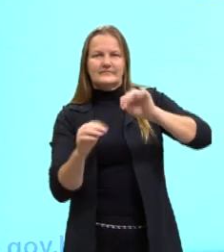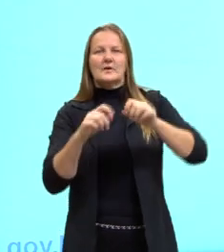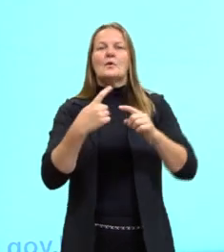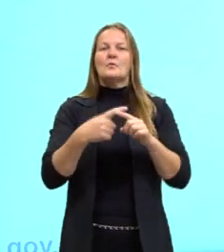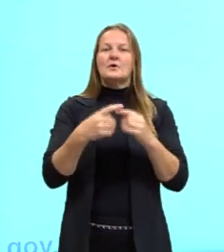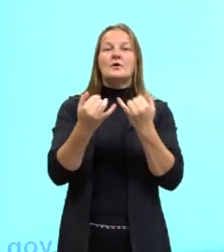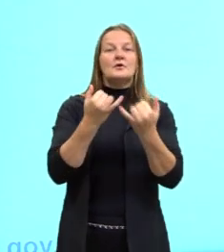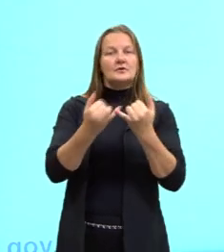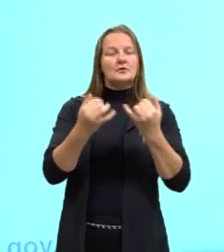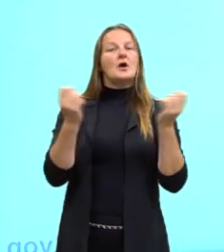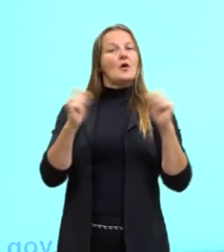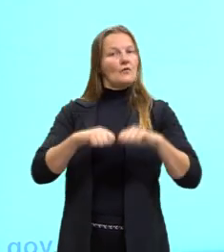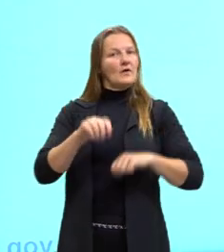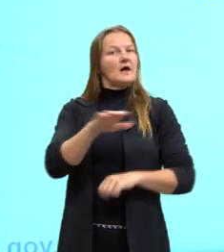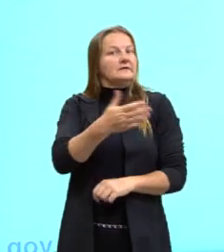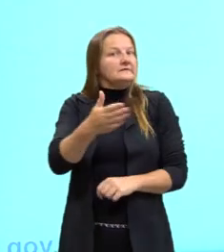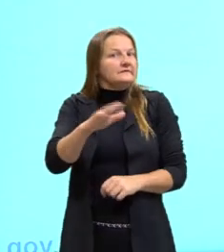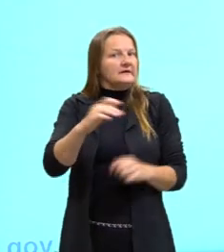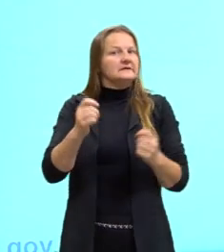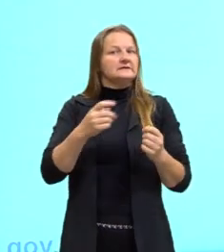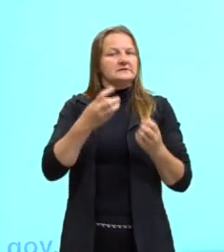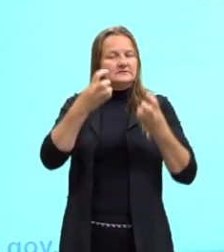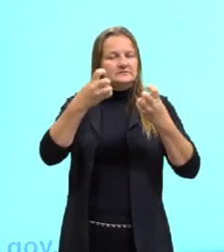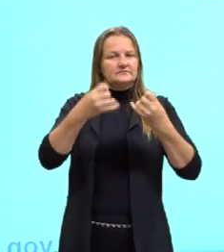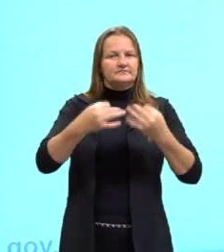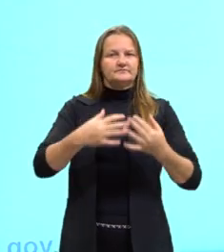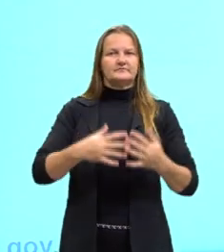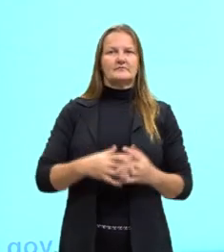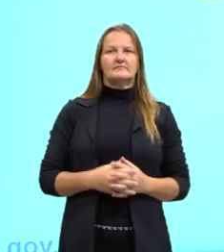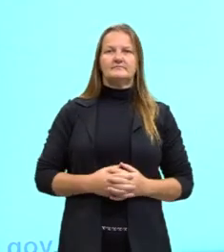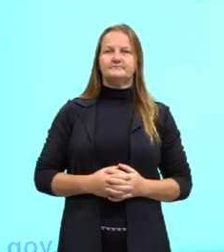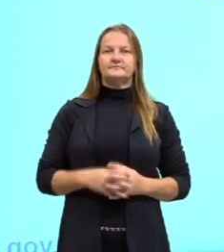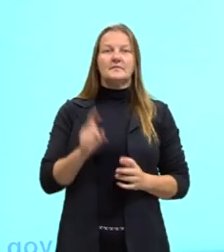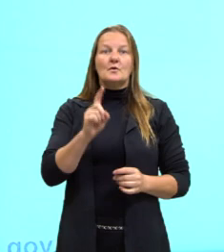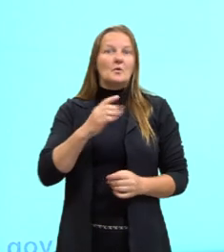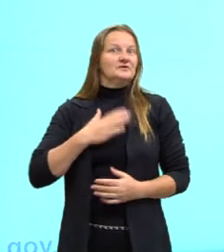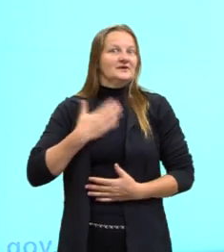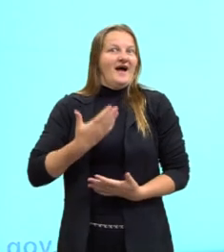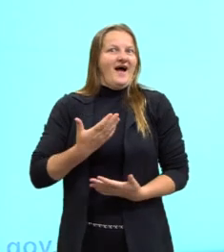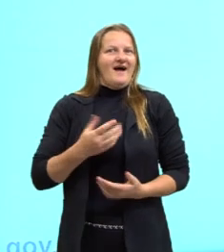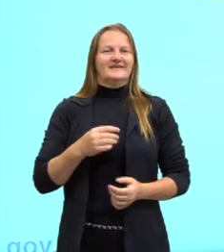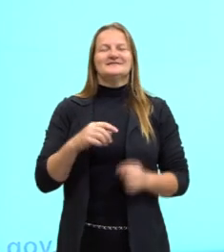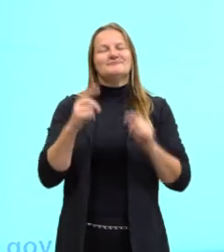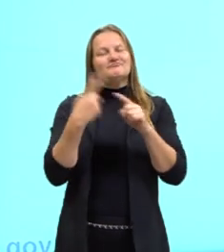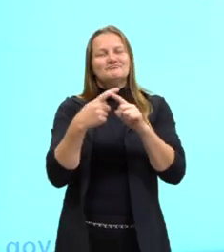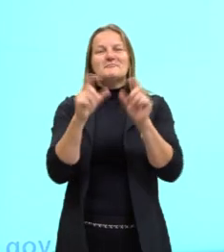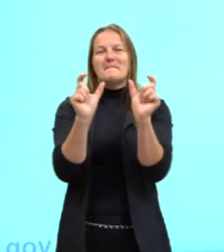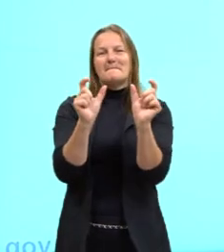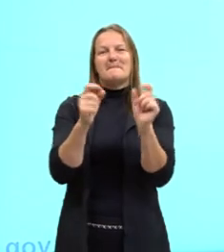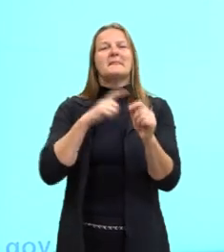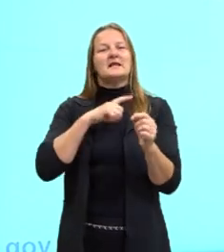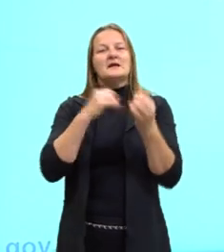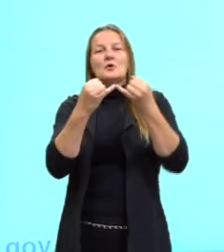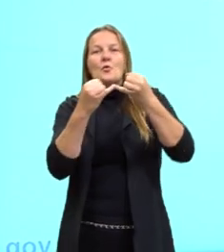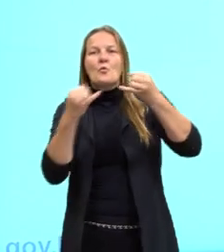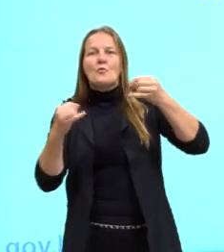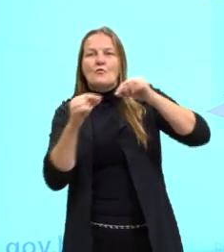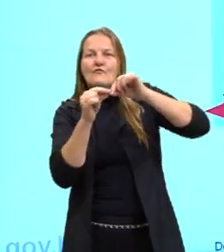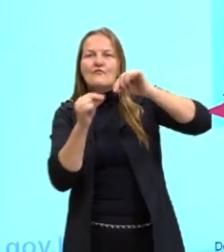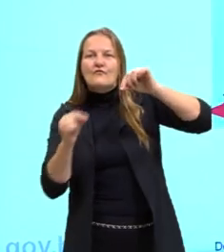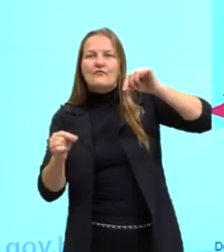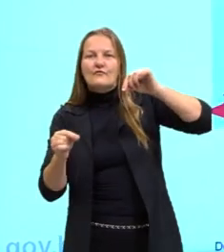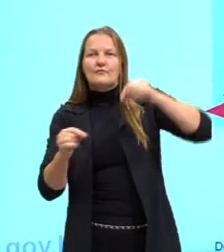exercício pode falar em força de tensão né então não se assustem eu só um termo quando tem uma torta